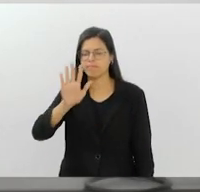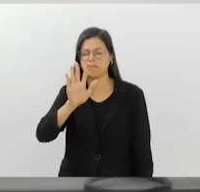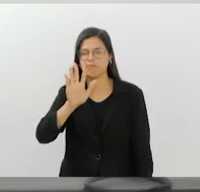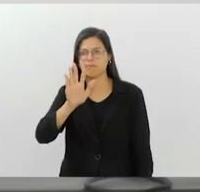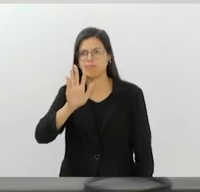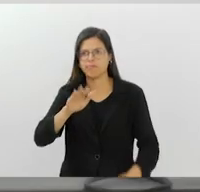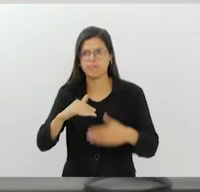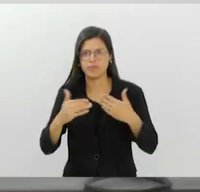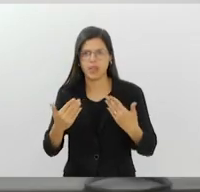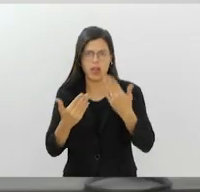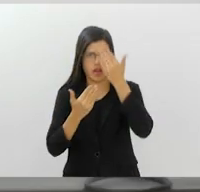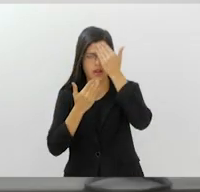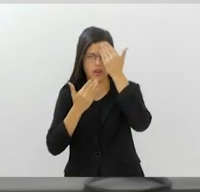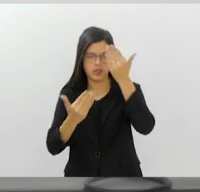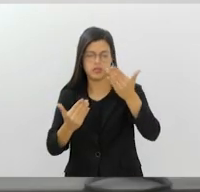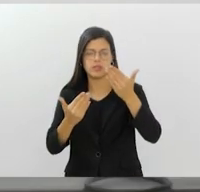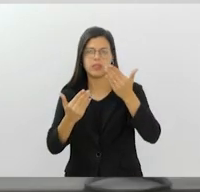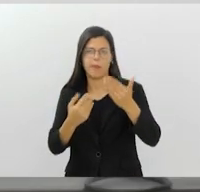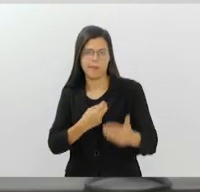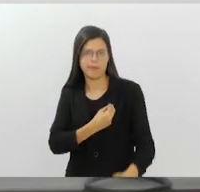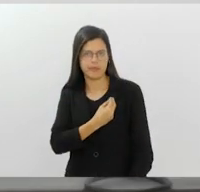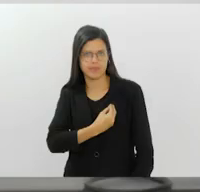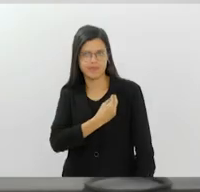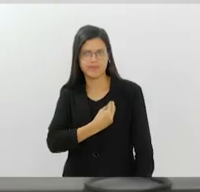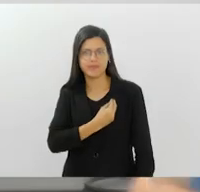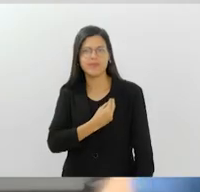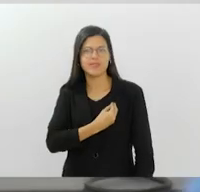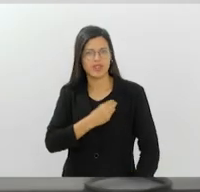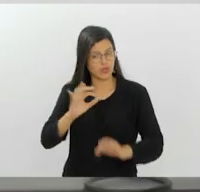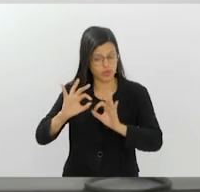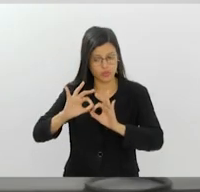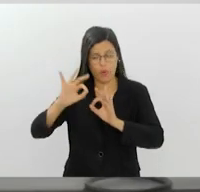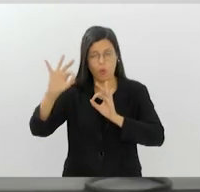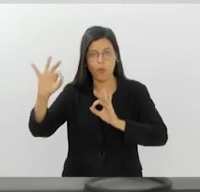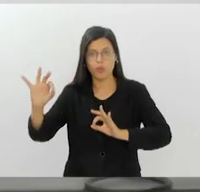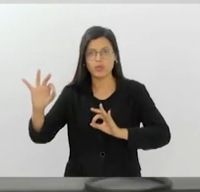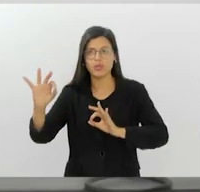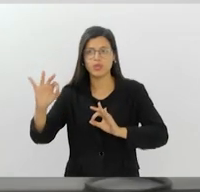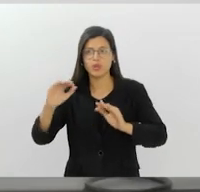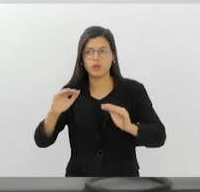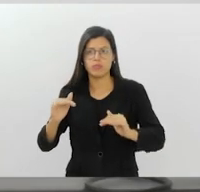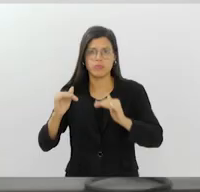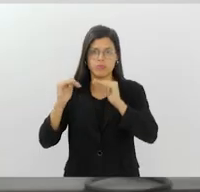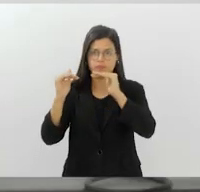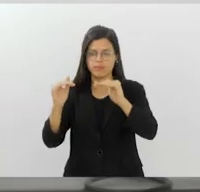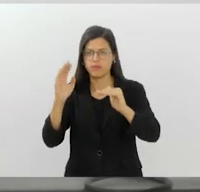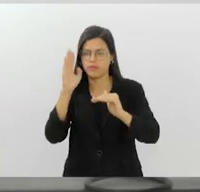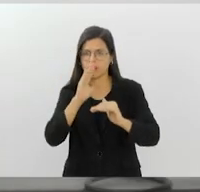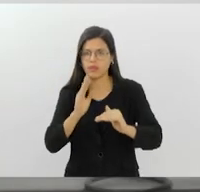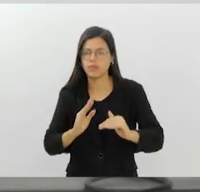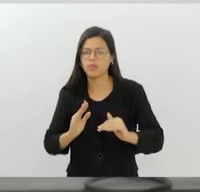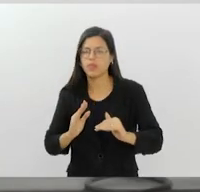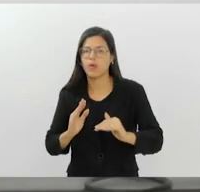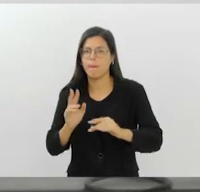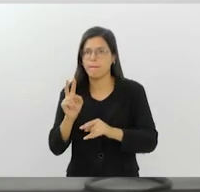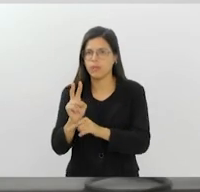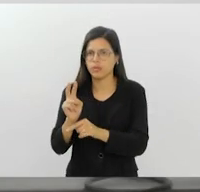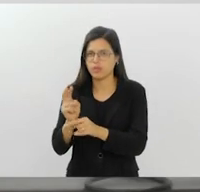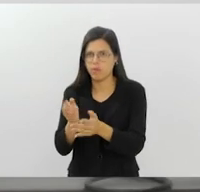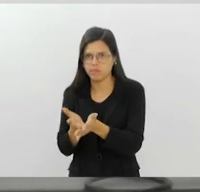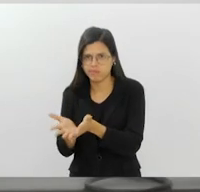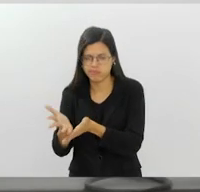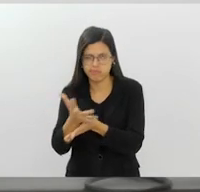então agradecendo a presença né que veio veio de longe autoridade Nacional de Proteção de dados do governo